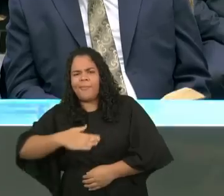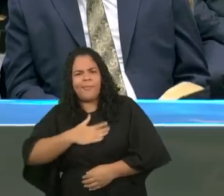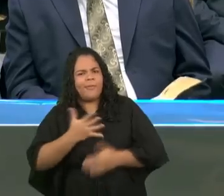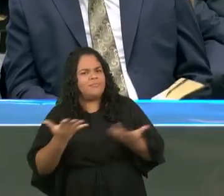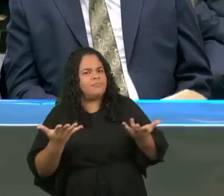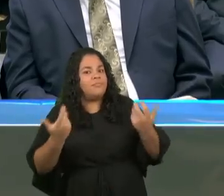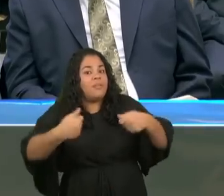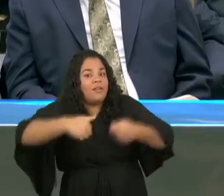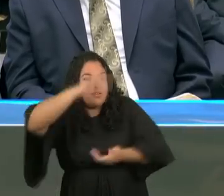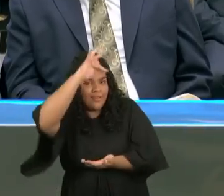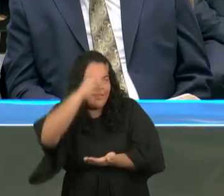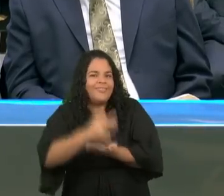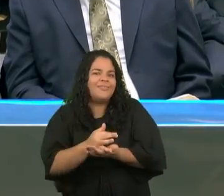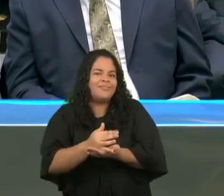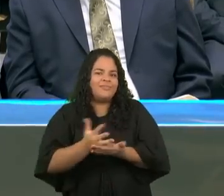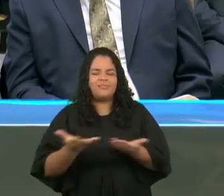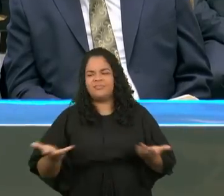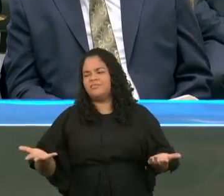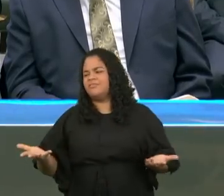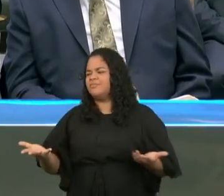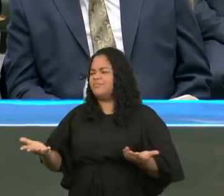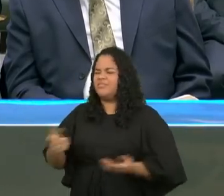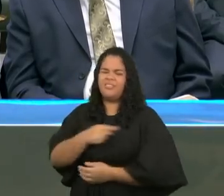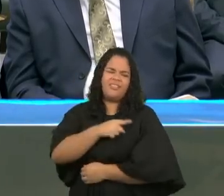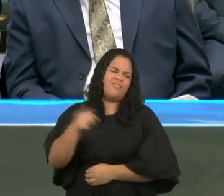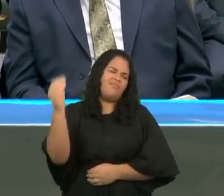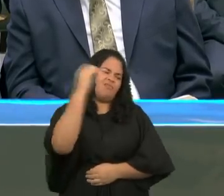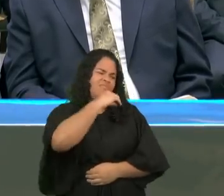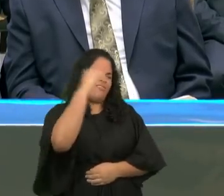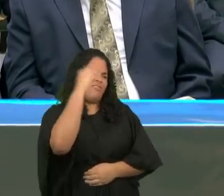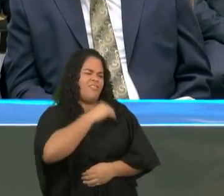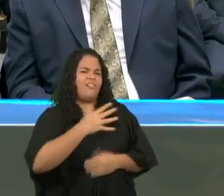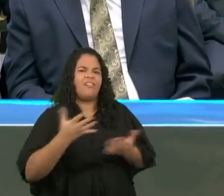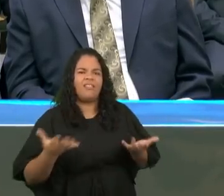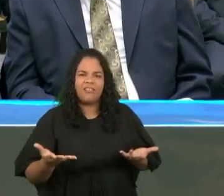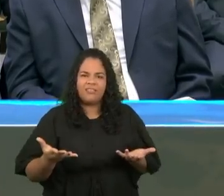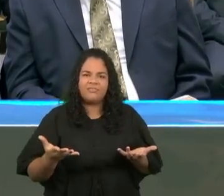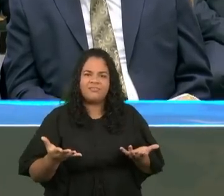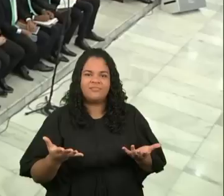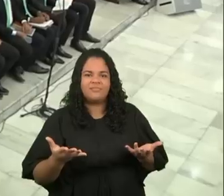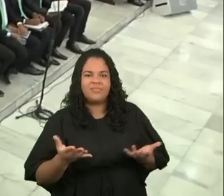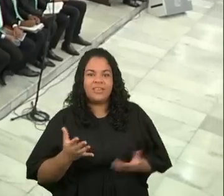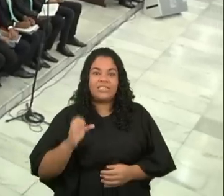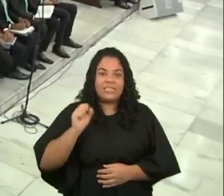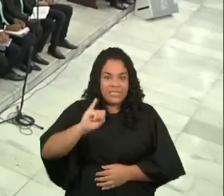Uau, vocês estão muito fracos hoje. Sem fé é impossível.